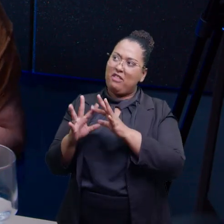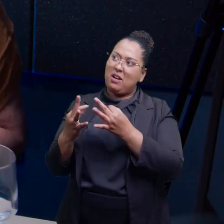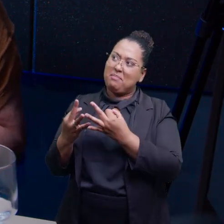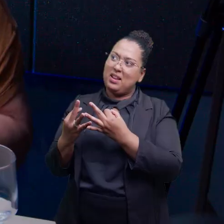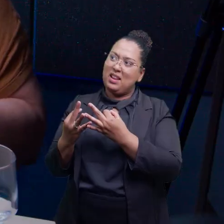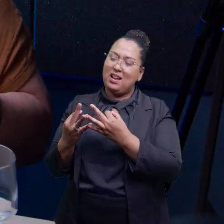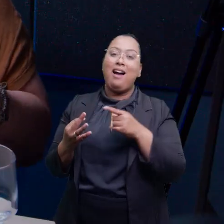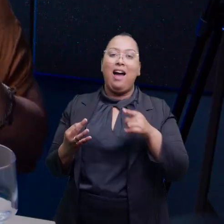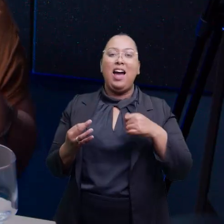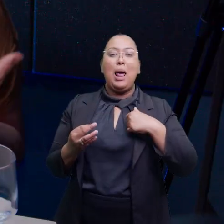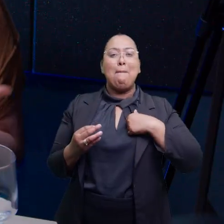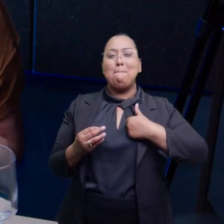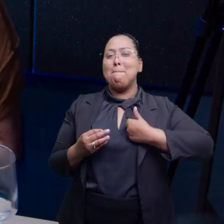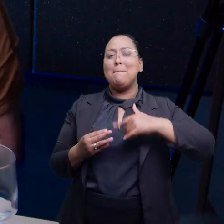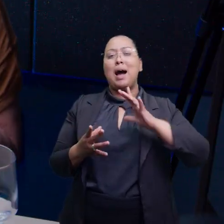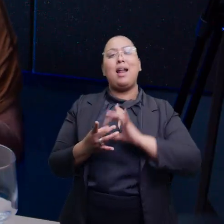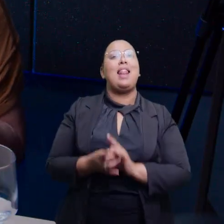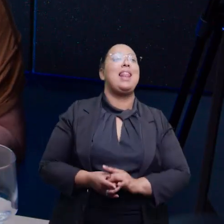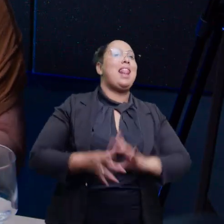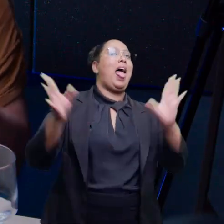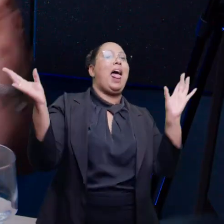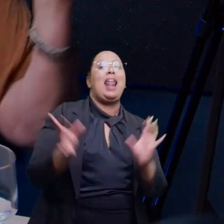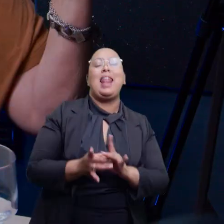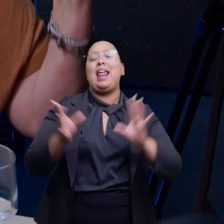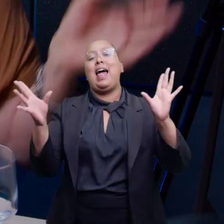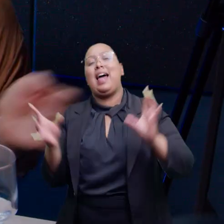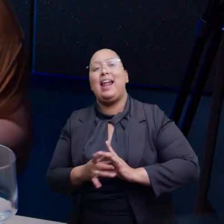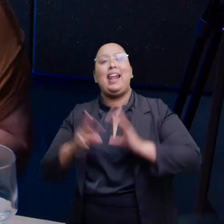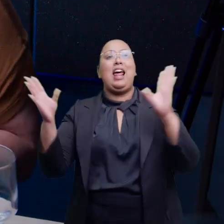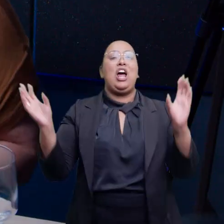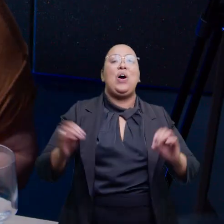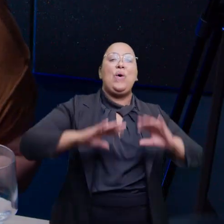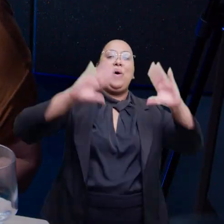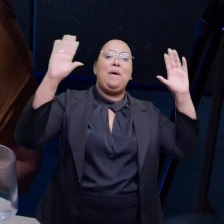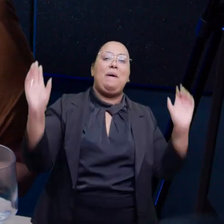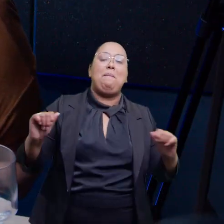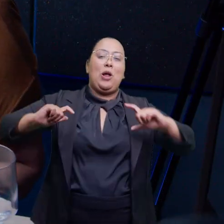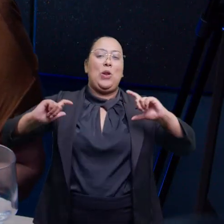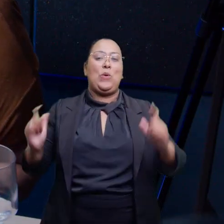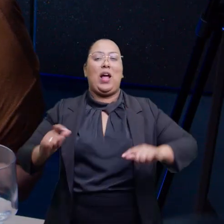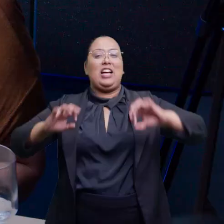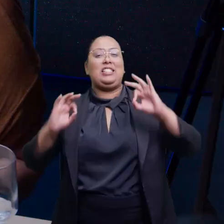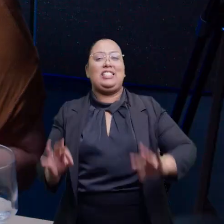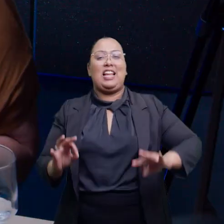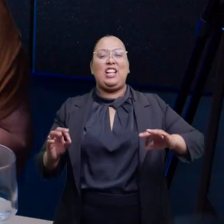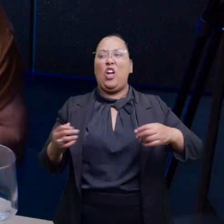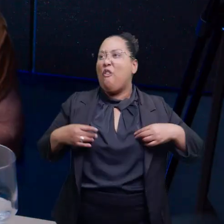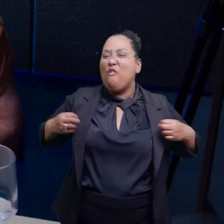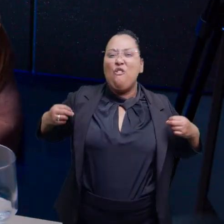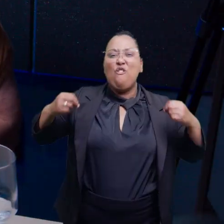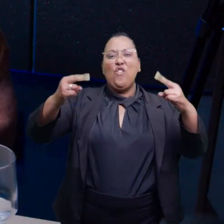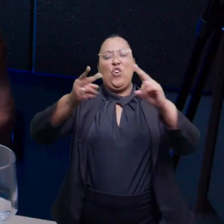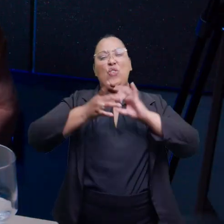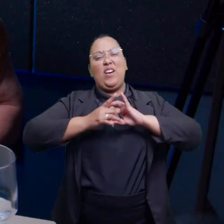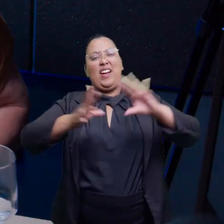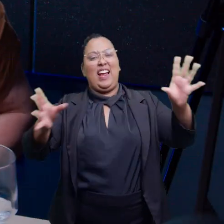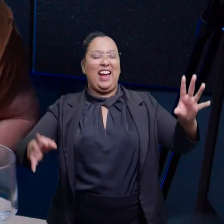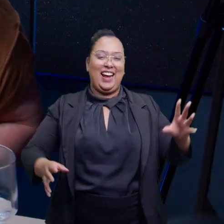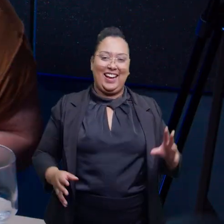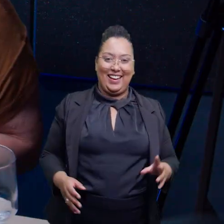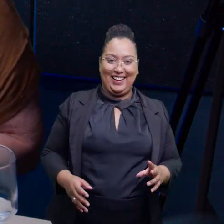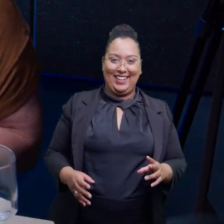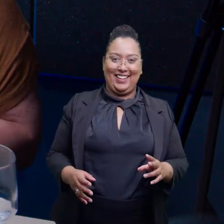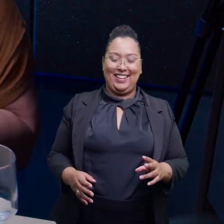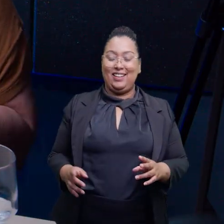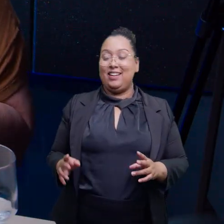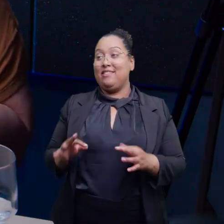daquela família, mais ela vai se soltar para dizer: opa, estou no lugar certo, vou aprontar mesmo,